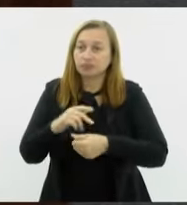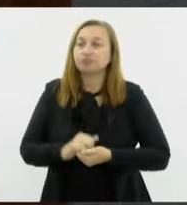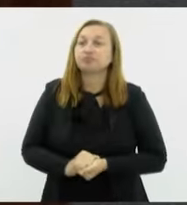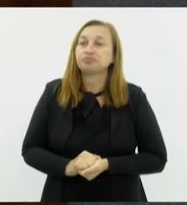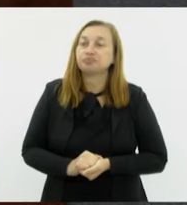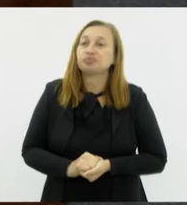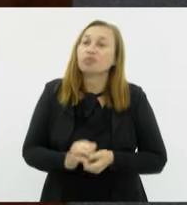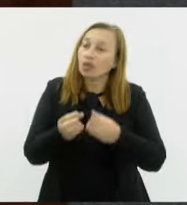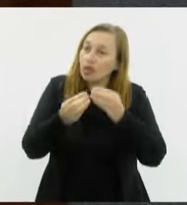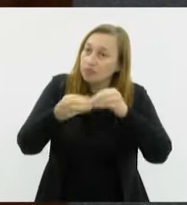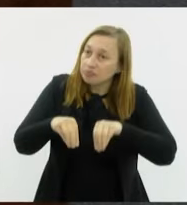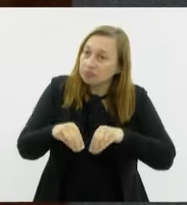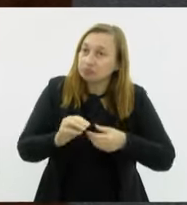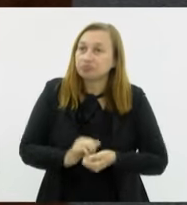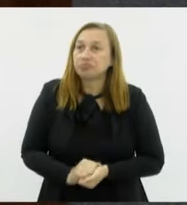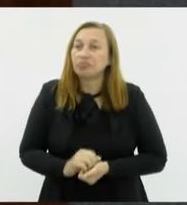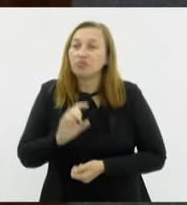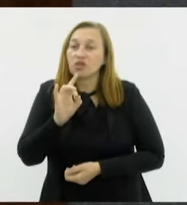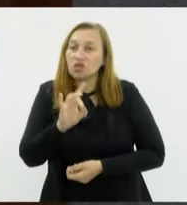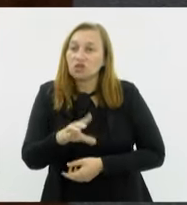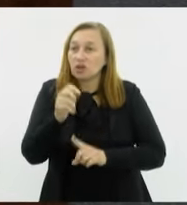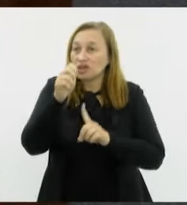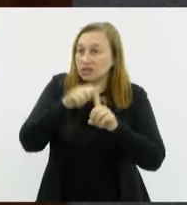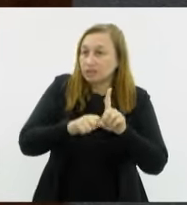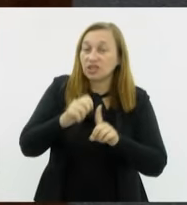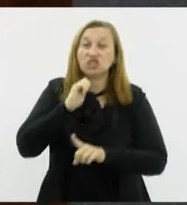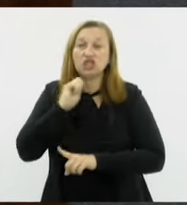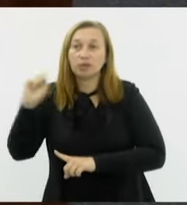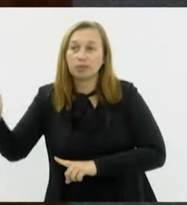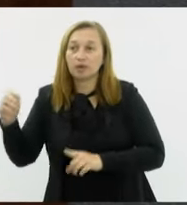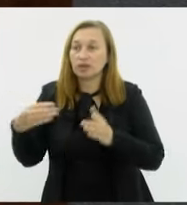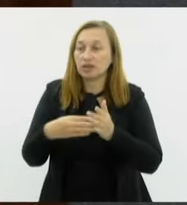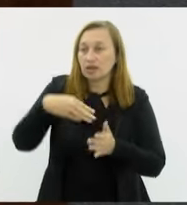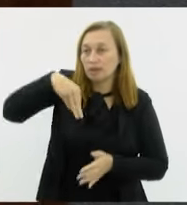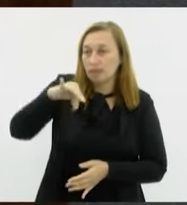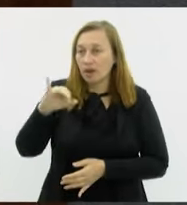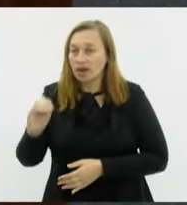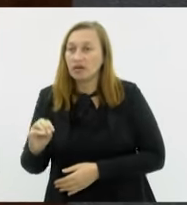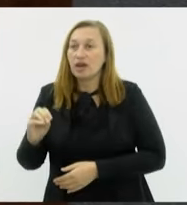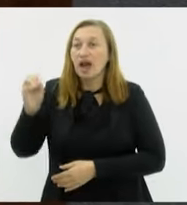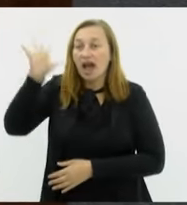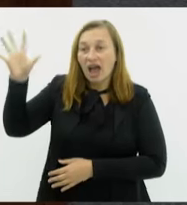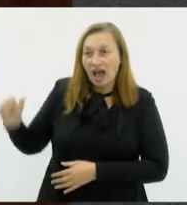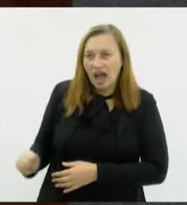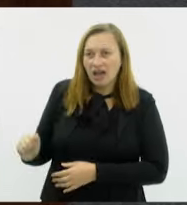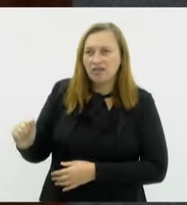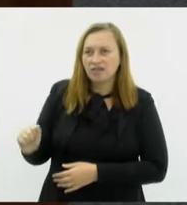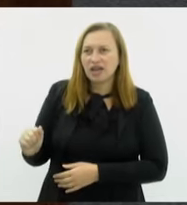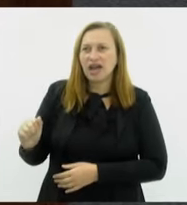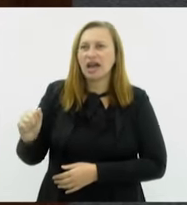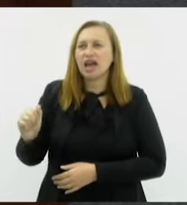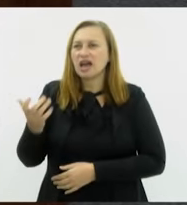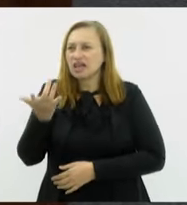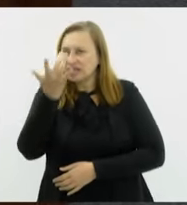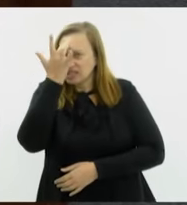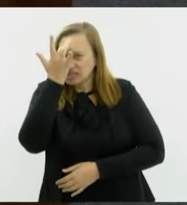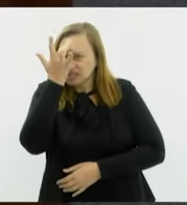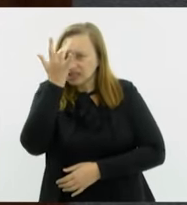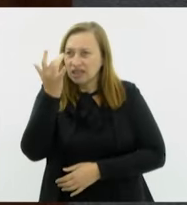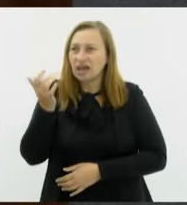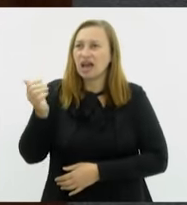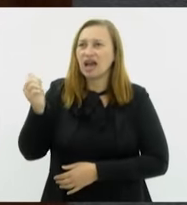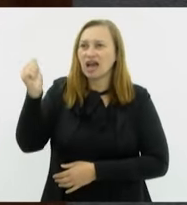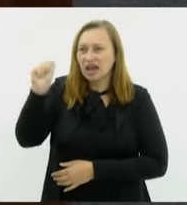foram afetados. Só entre esse mês de abril e maio, a África, a Ásia, a Indonésia, a Arábia